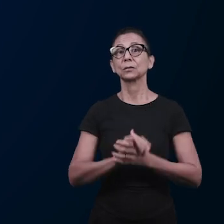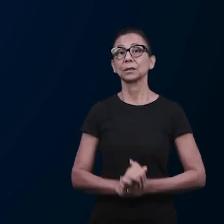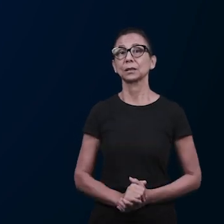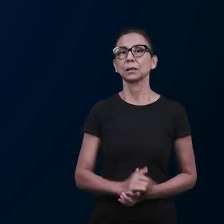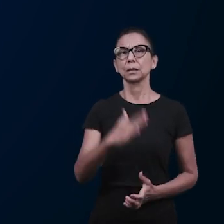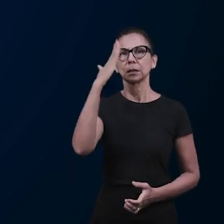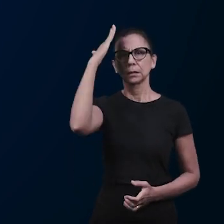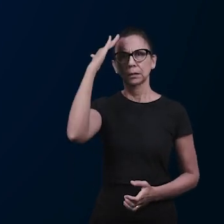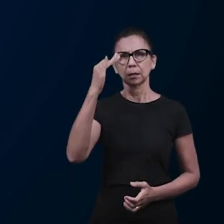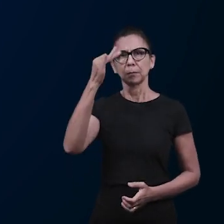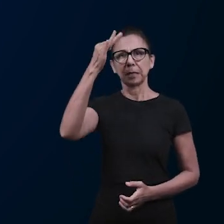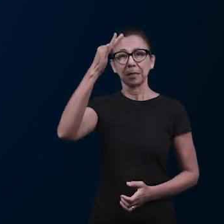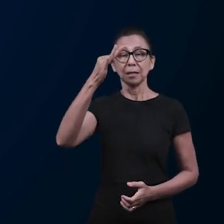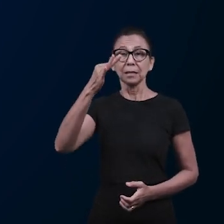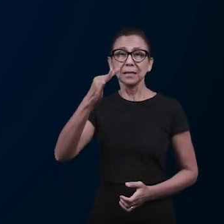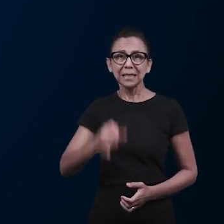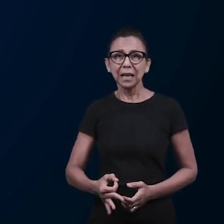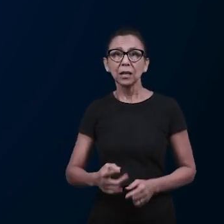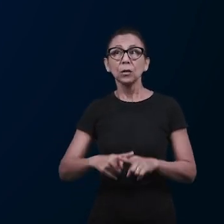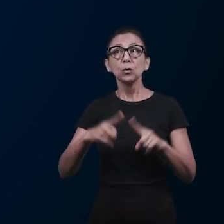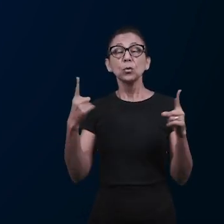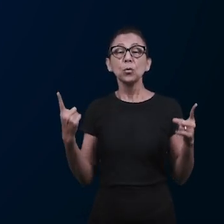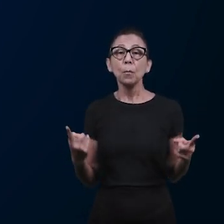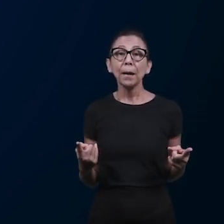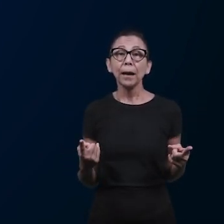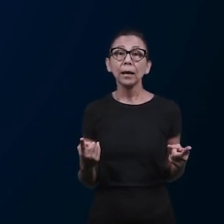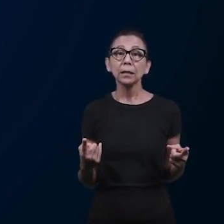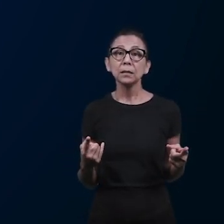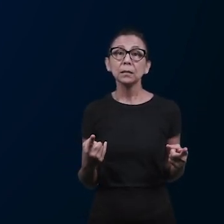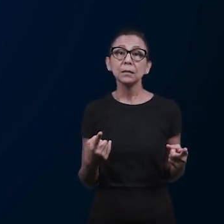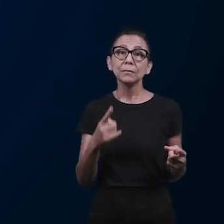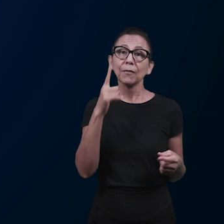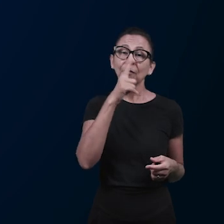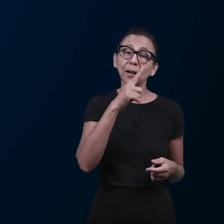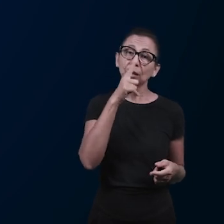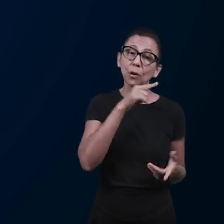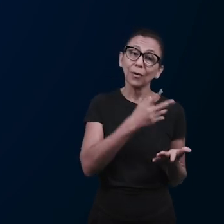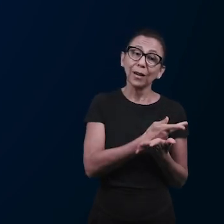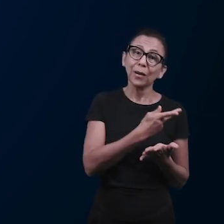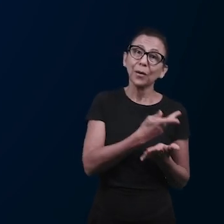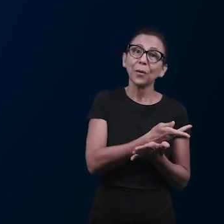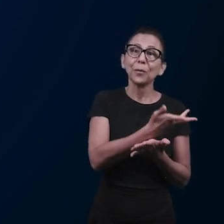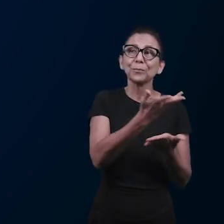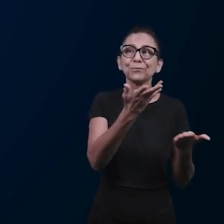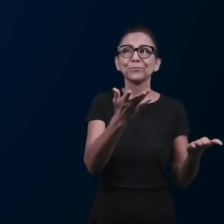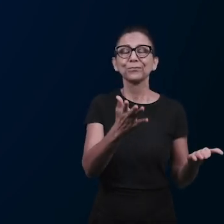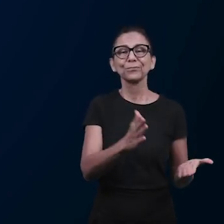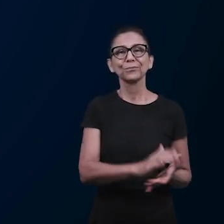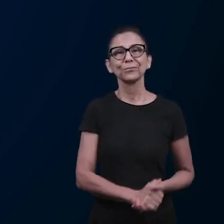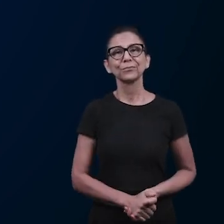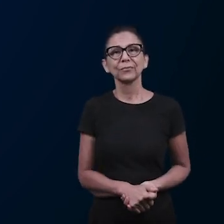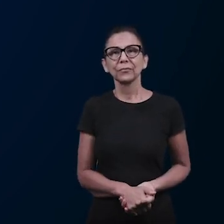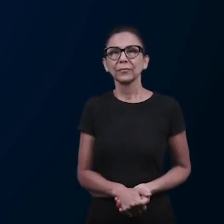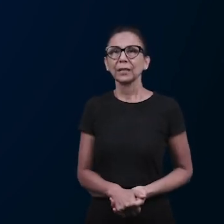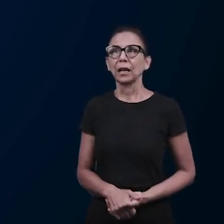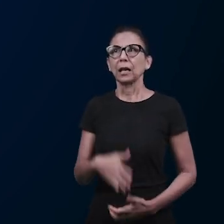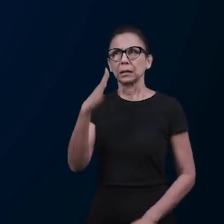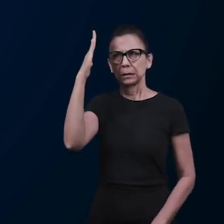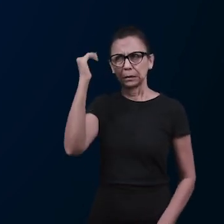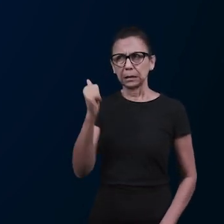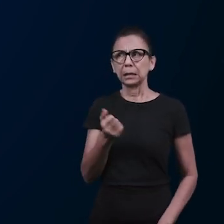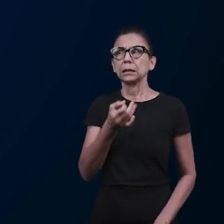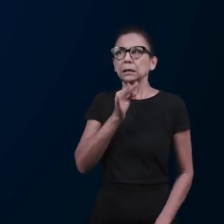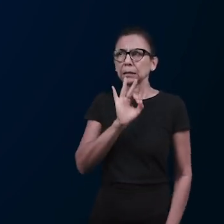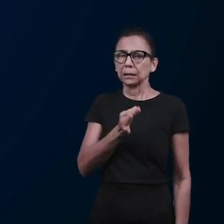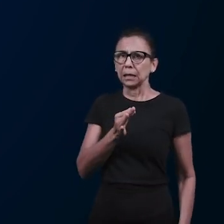saber o certo e fazer o errado. Essa é a definição de imprudência. Quando eu sei o certo e